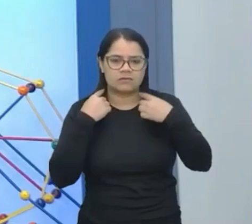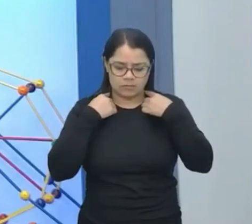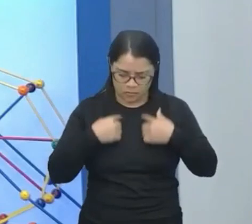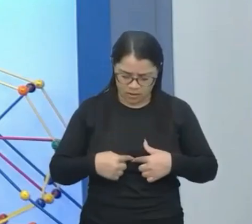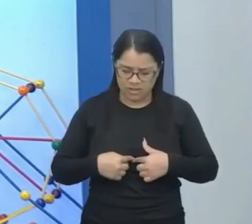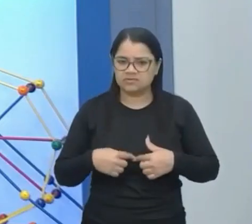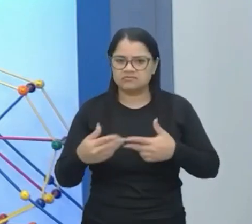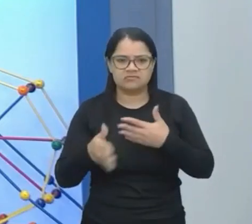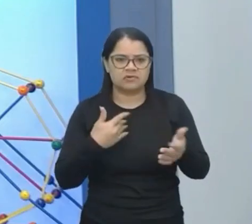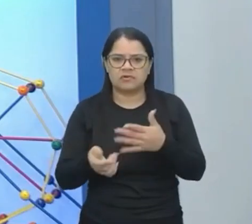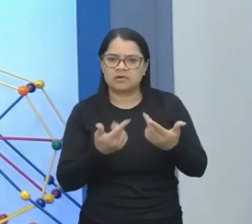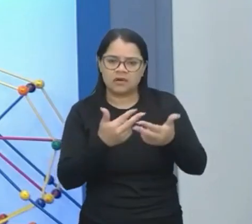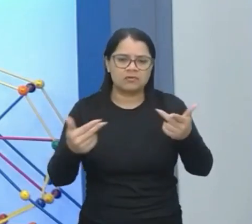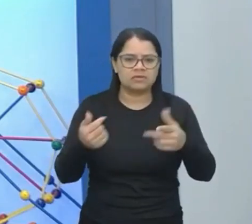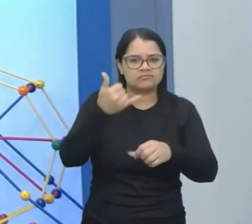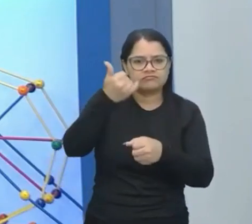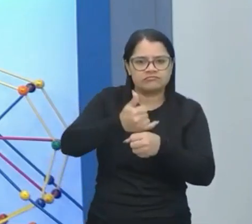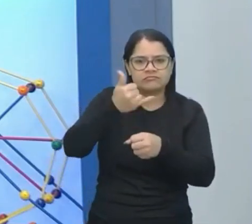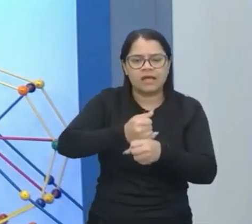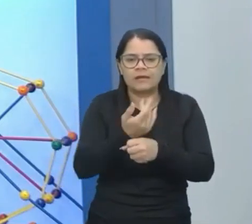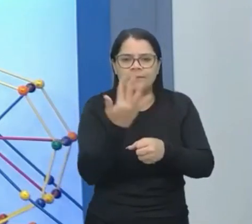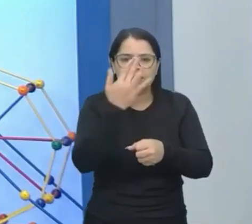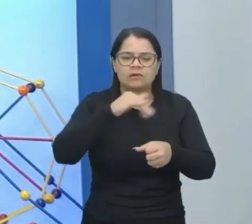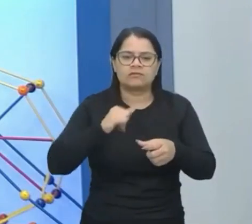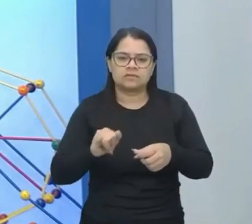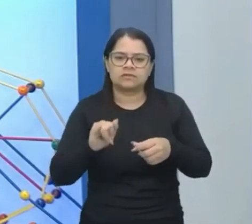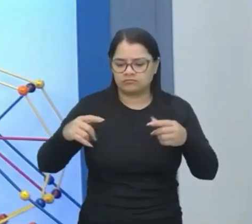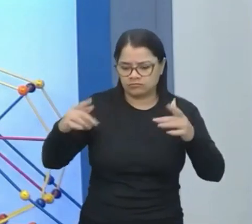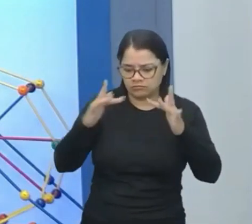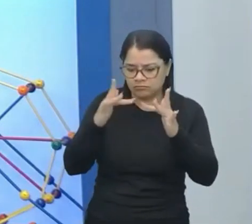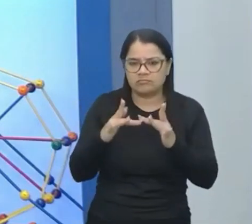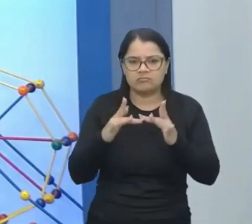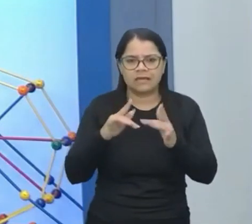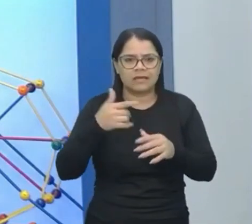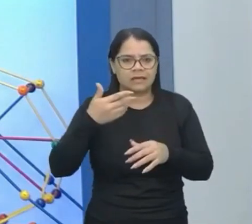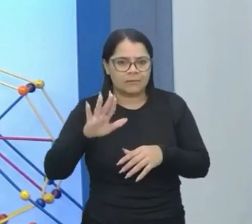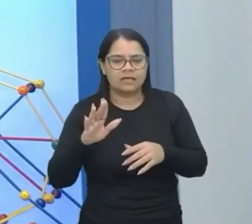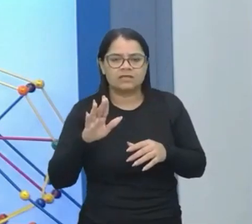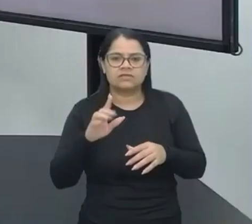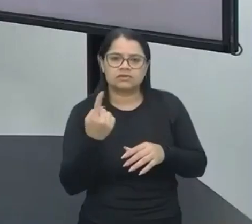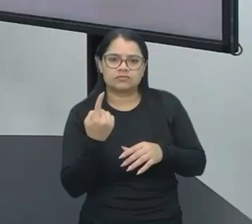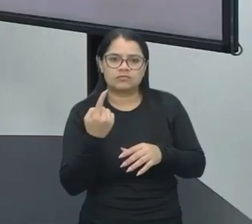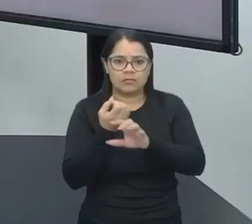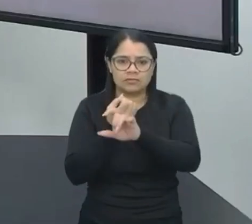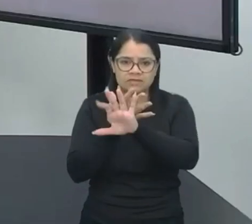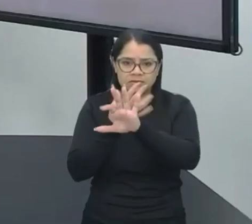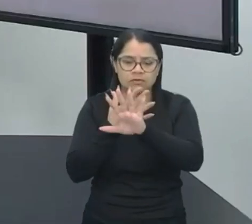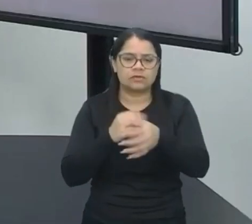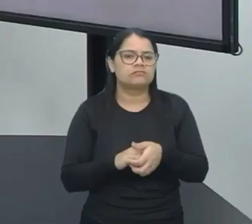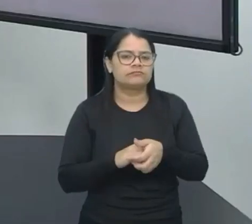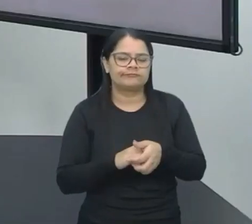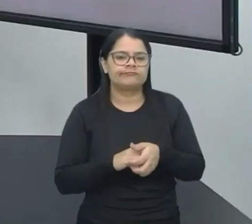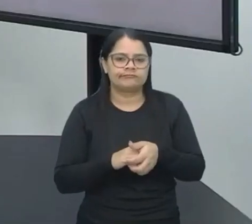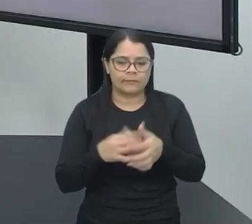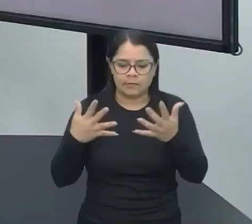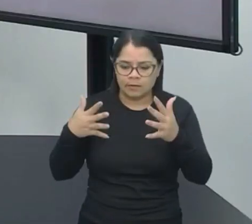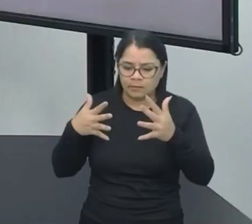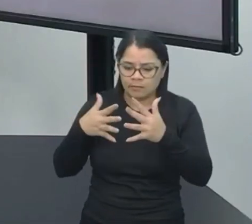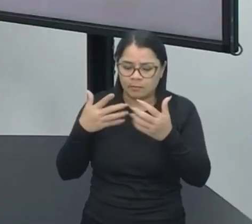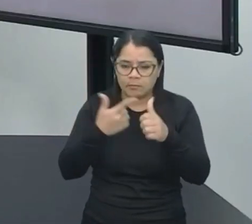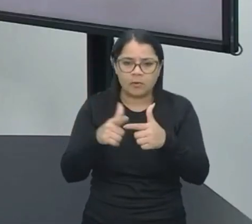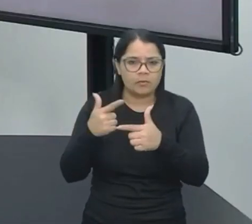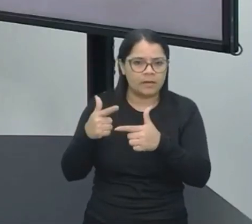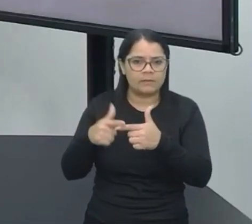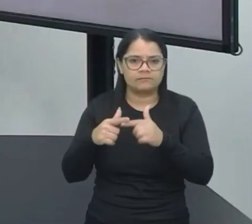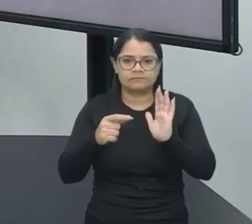correntes, qualquer coisa de metal. Se o componente estiver ligado e encostar em mais de um sensor ali, pode comprometer também o funcionamento da placa, né?